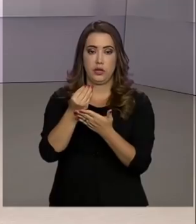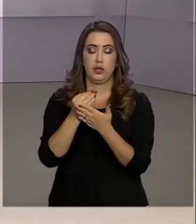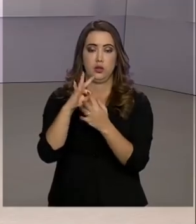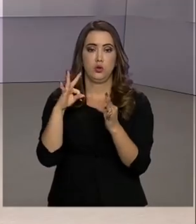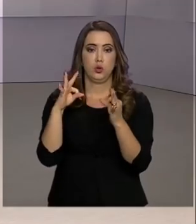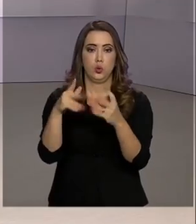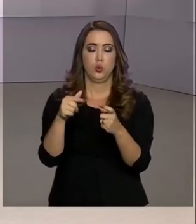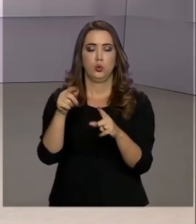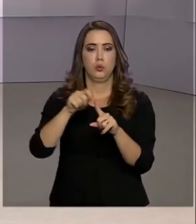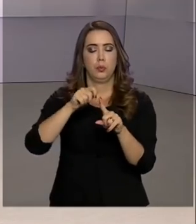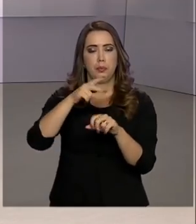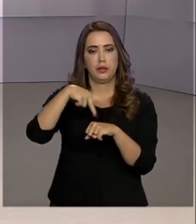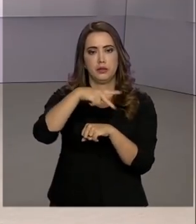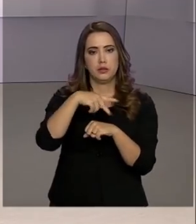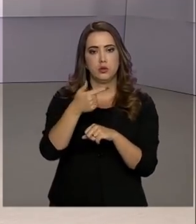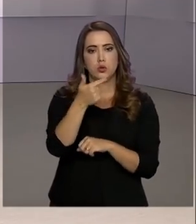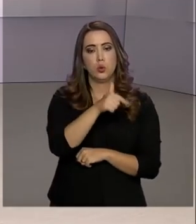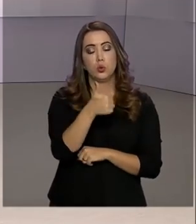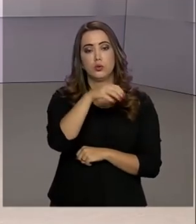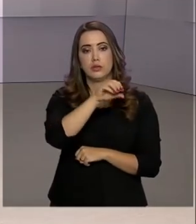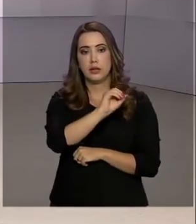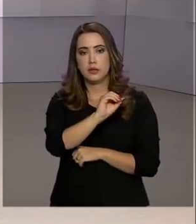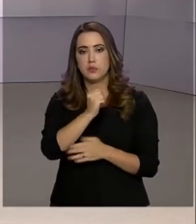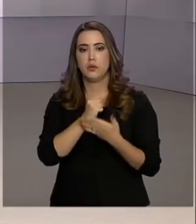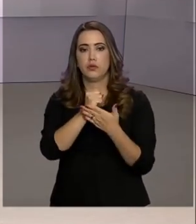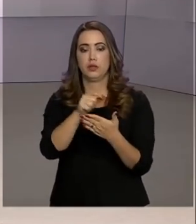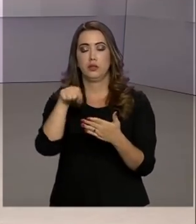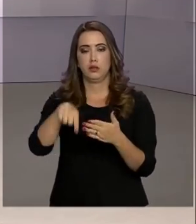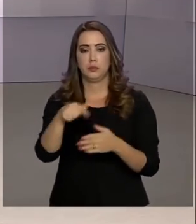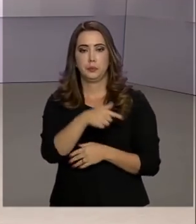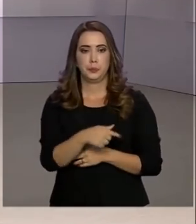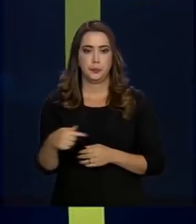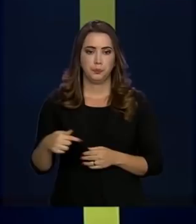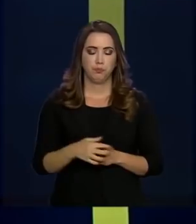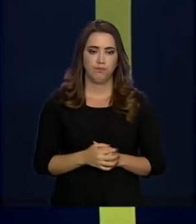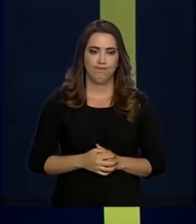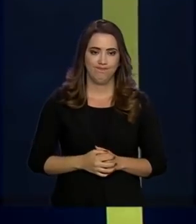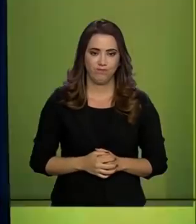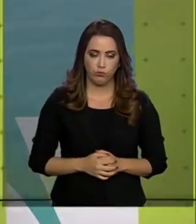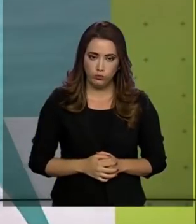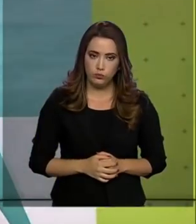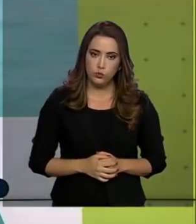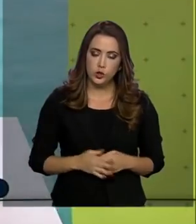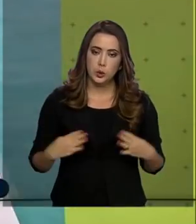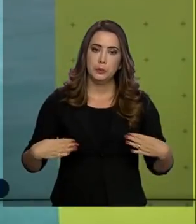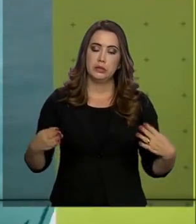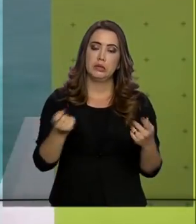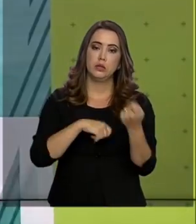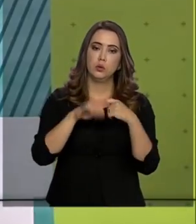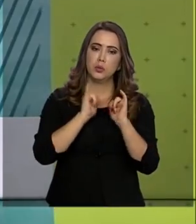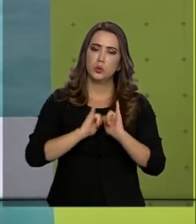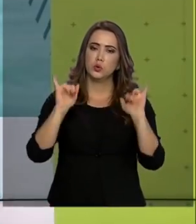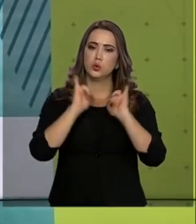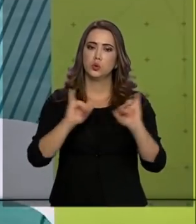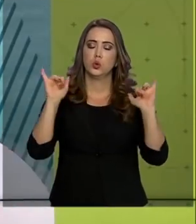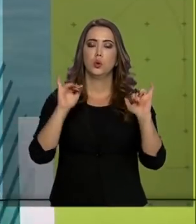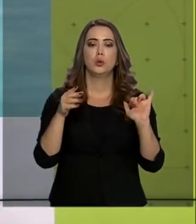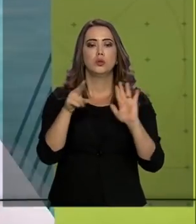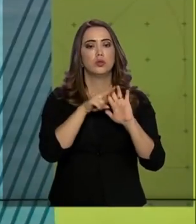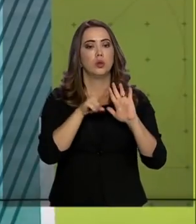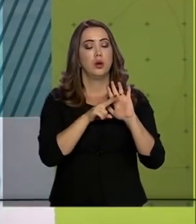e outros 10 mil serão distribuídos ainda esta semana. E o Ministério da Economia anunciou agora há pouco